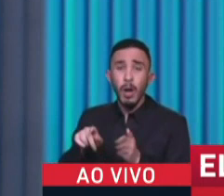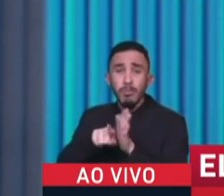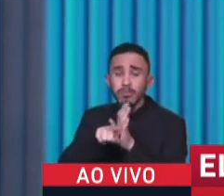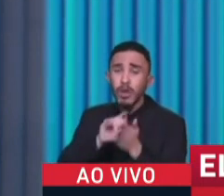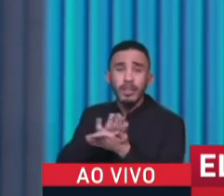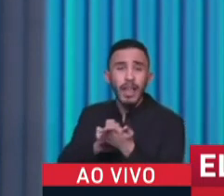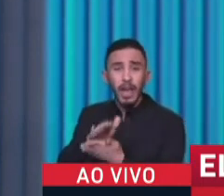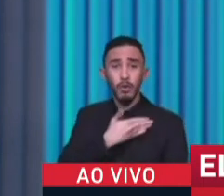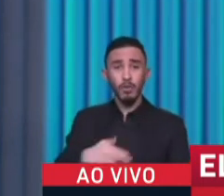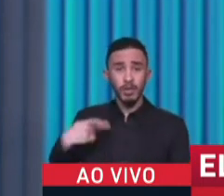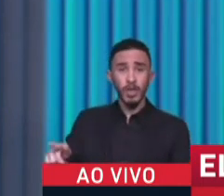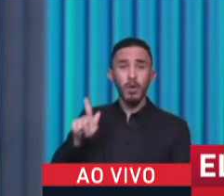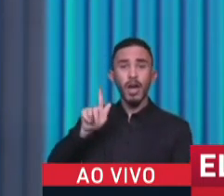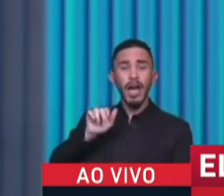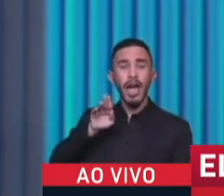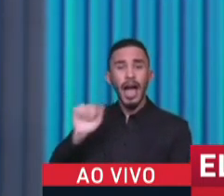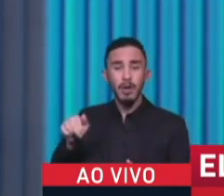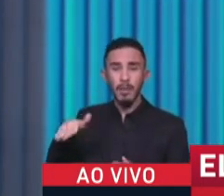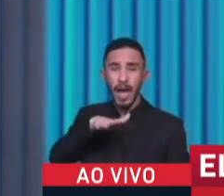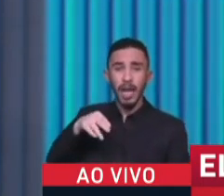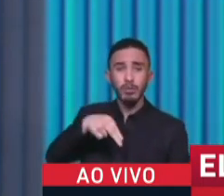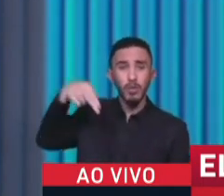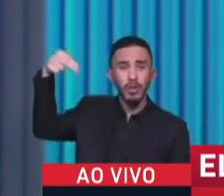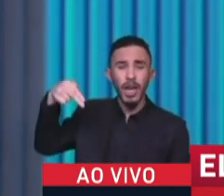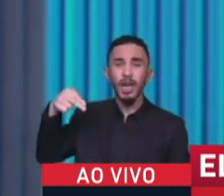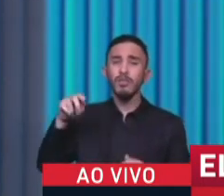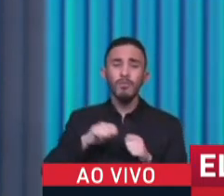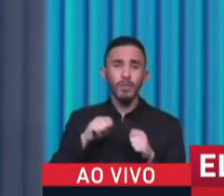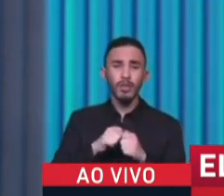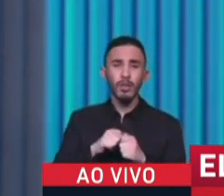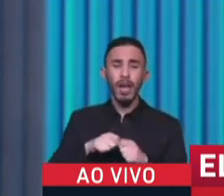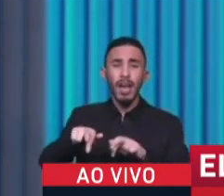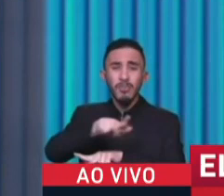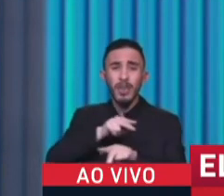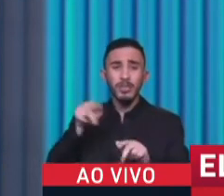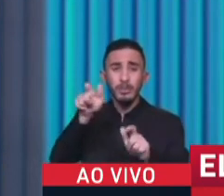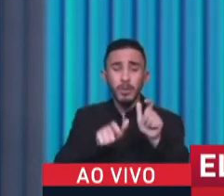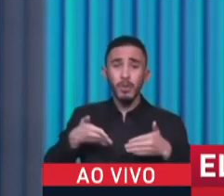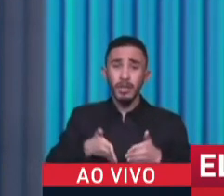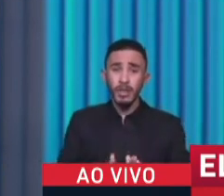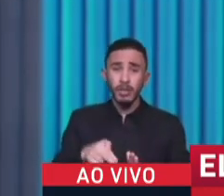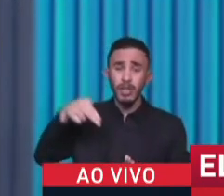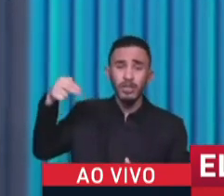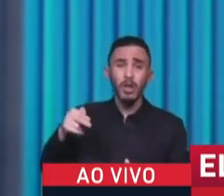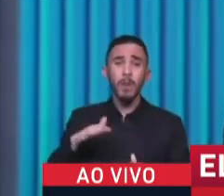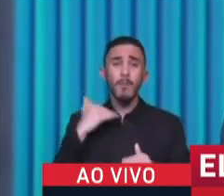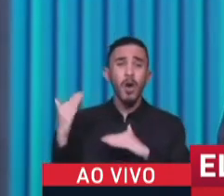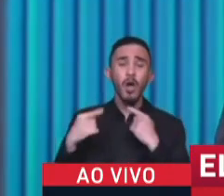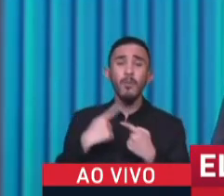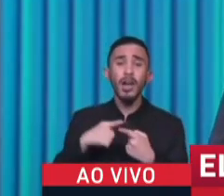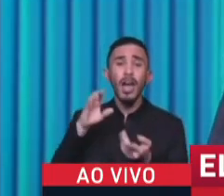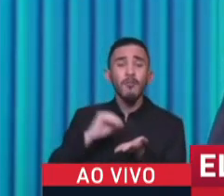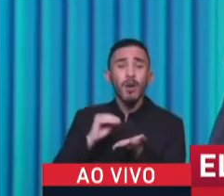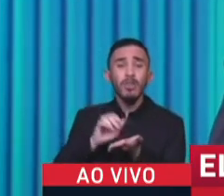pegando fogo, eu não consigo fazer chover, você não pode falar sobre orçamento secreto como se fosse